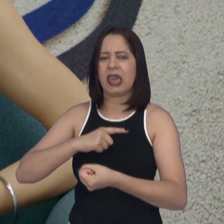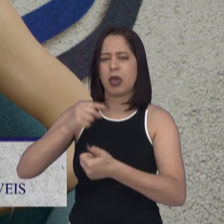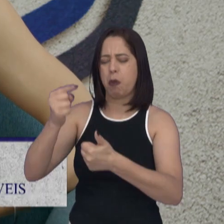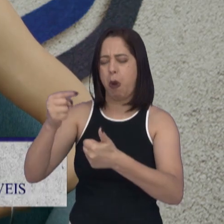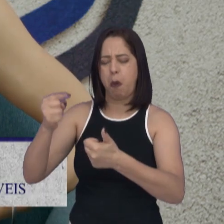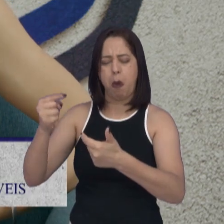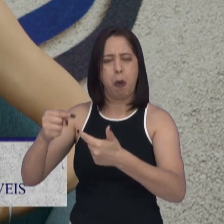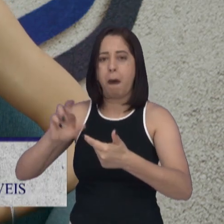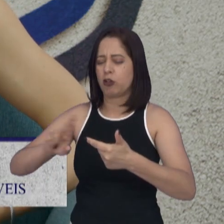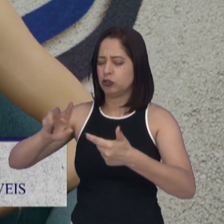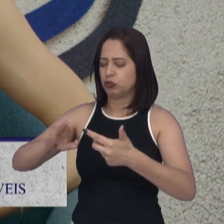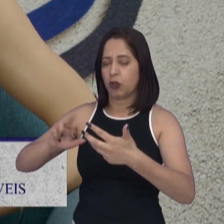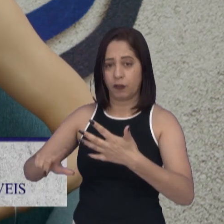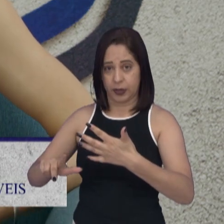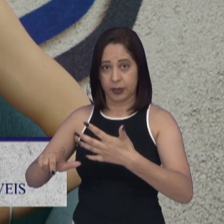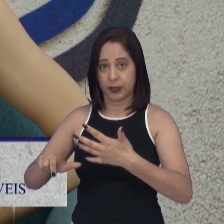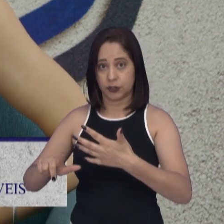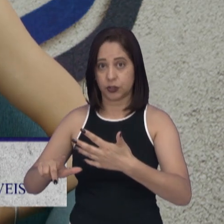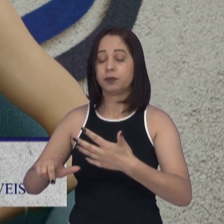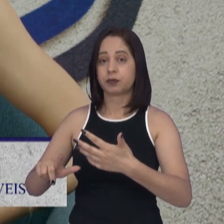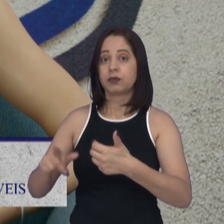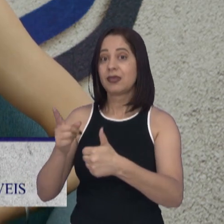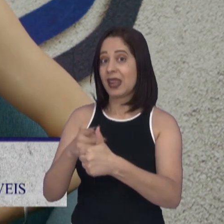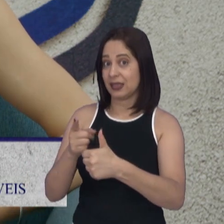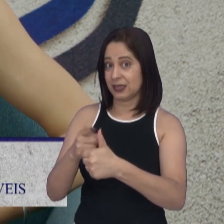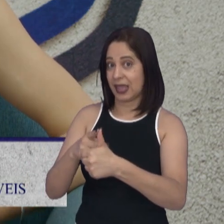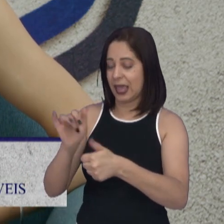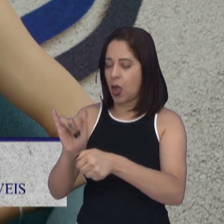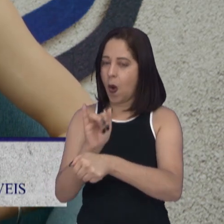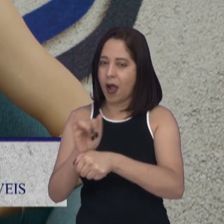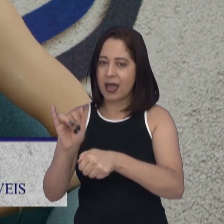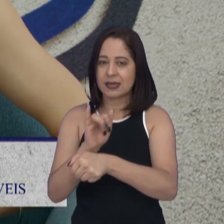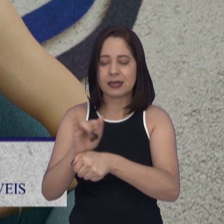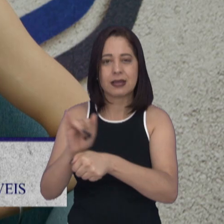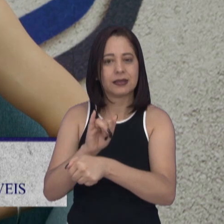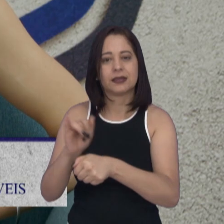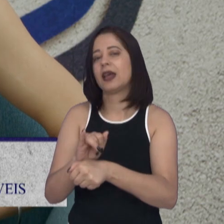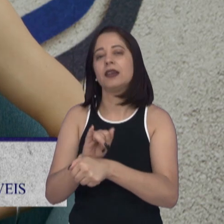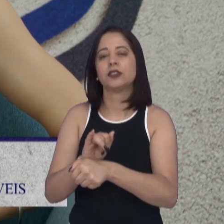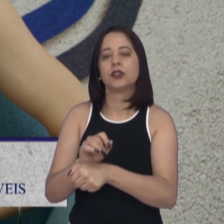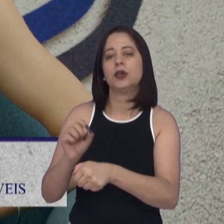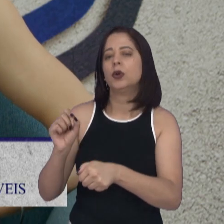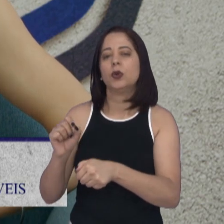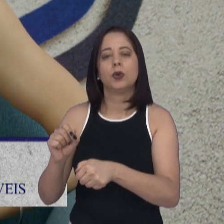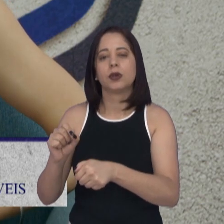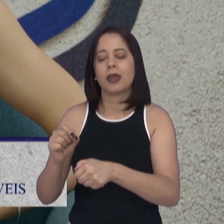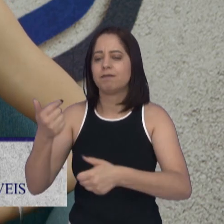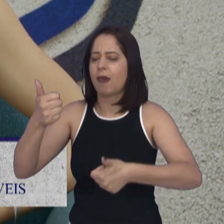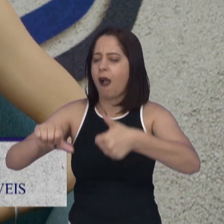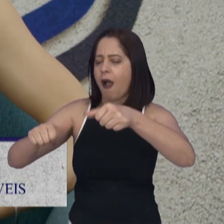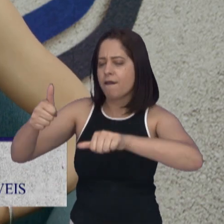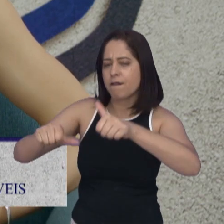de várias formas diferentes. O design, ele é uma abordagem em que a gente vai interpretar e analisar,